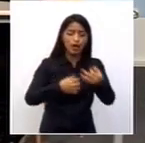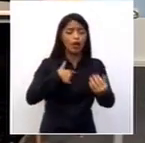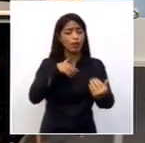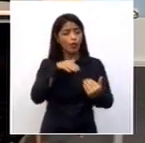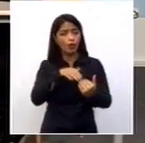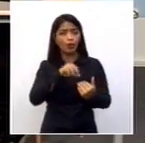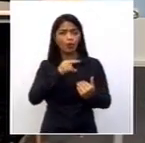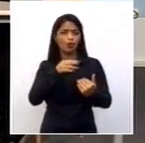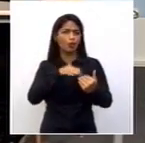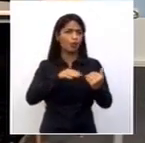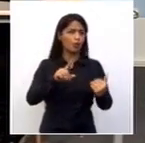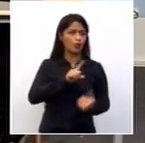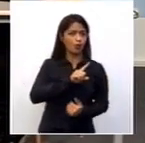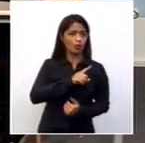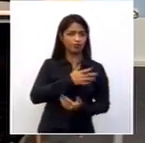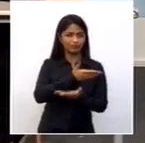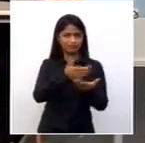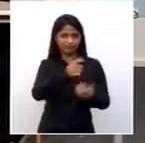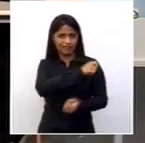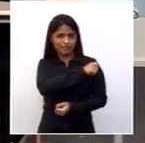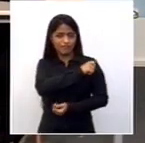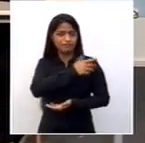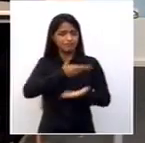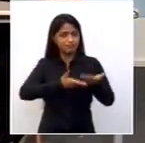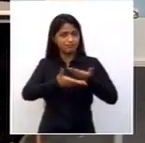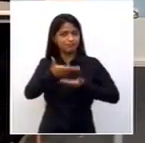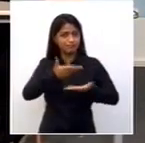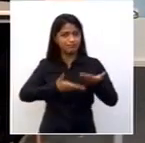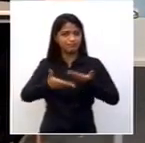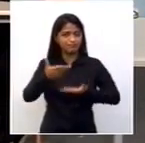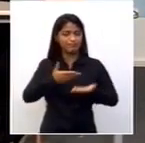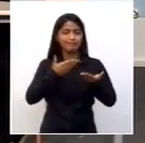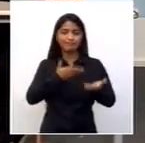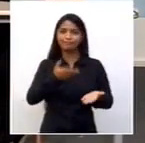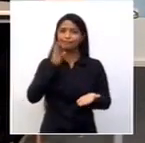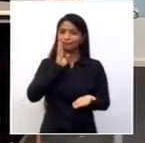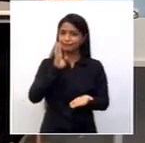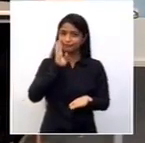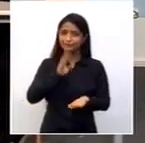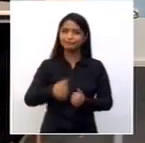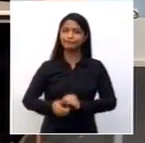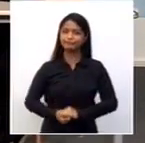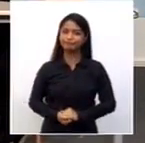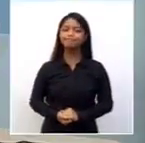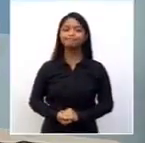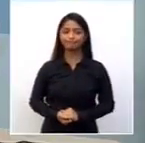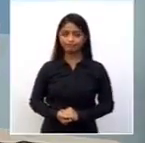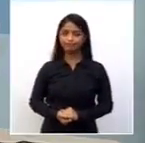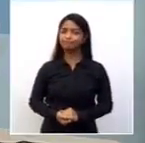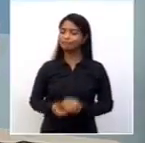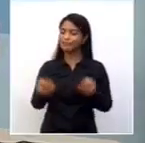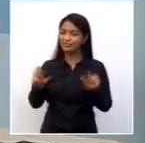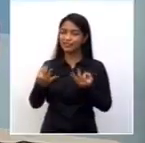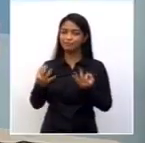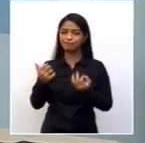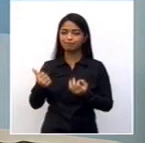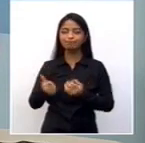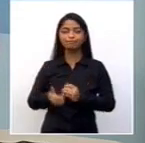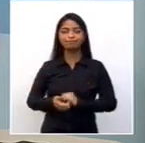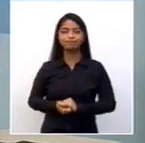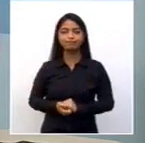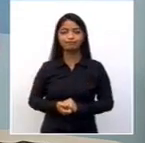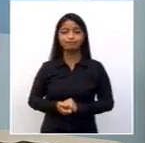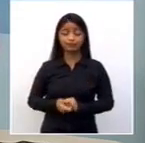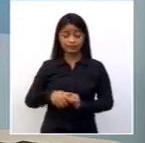com os colegas, essa interação é bem bacana, né, que essa ferramenta possibilita. Perfeito. E ainda pensando nas